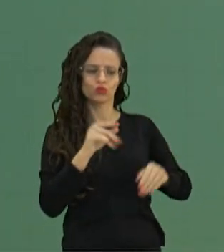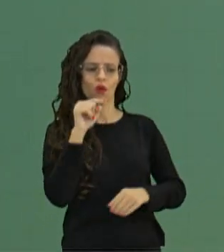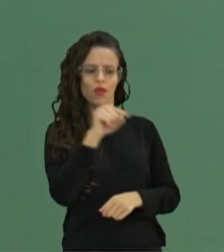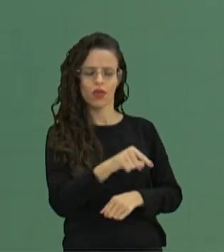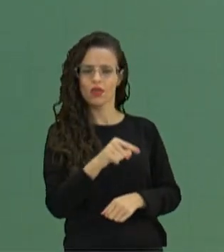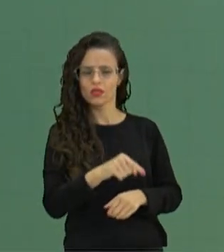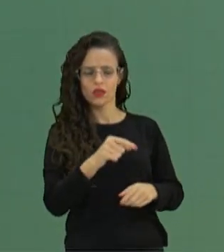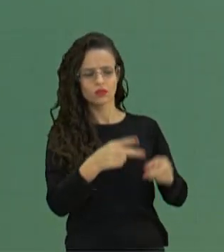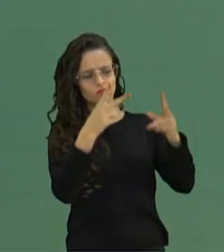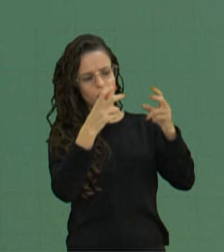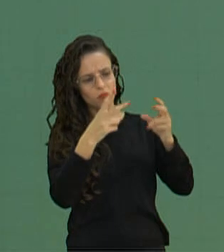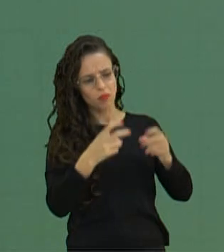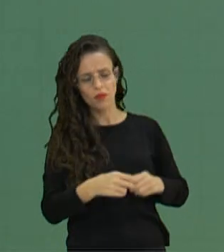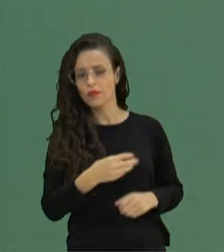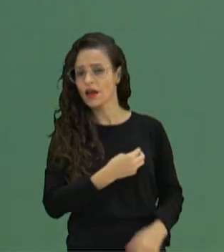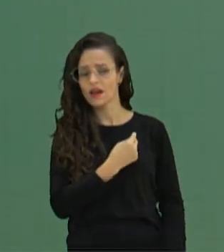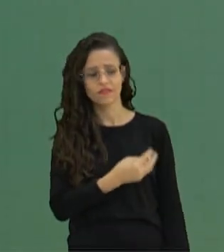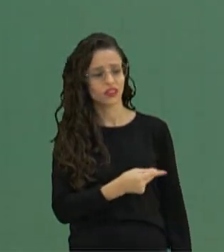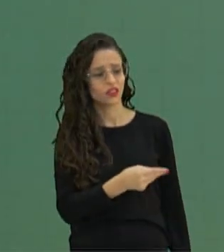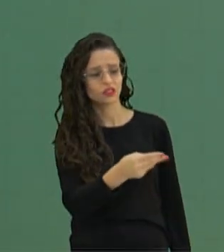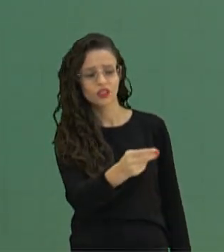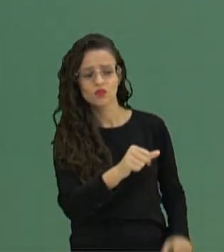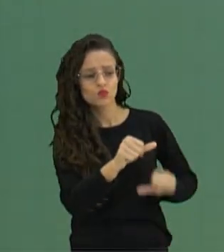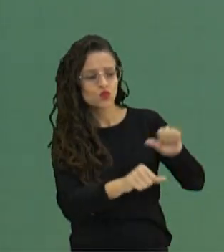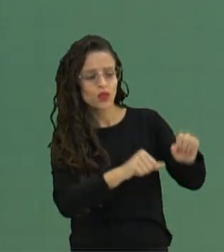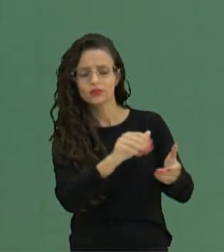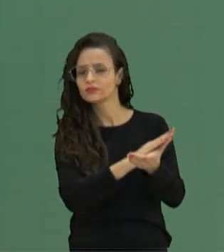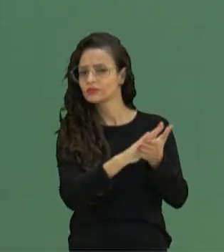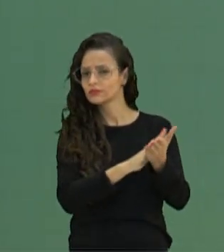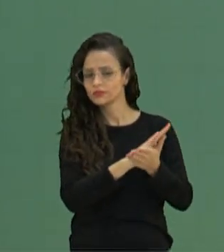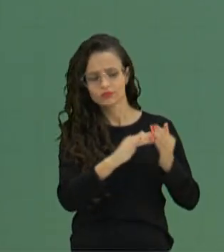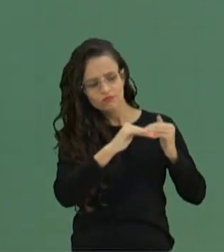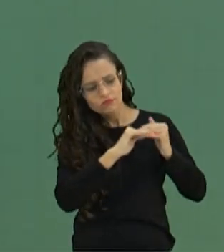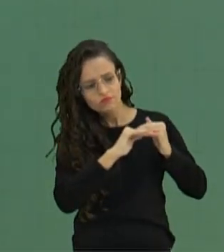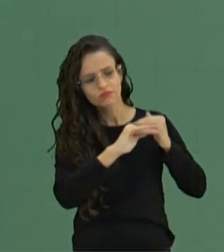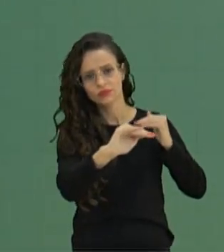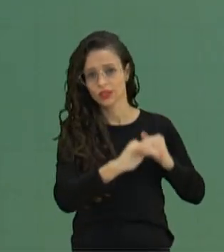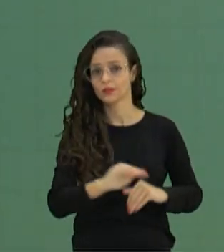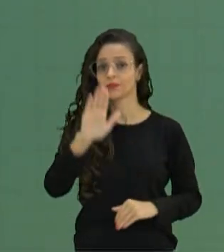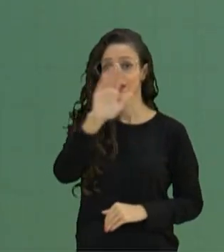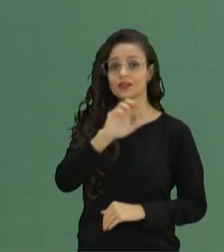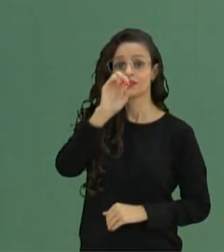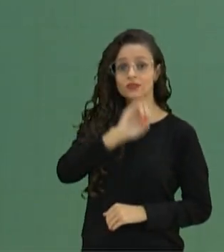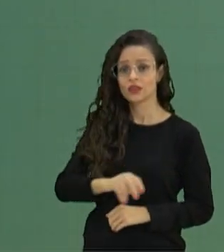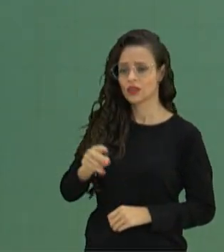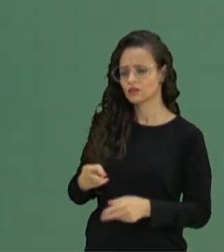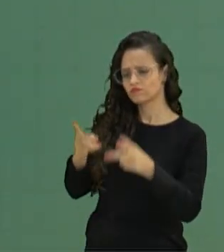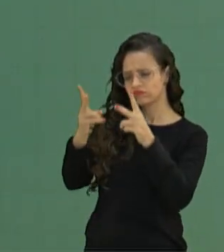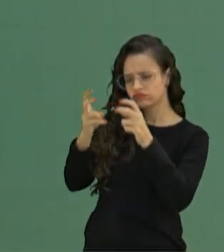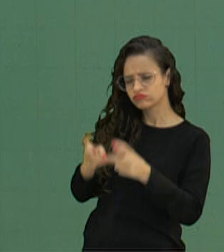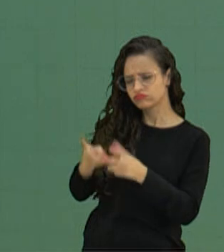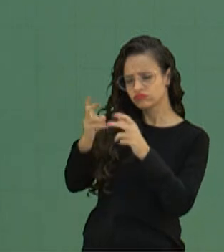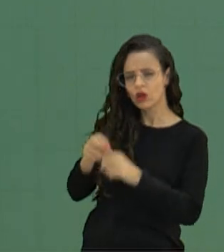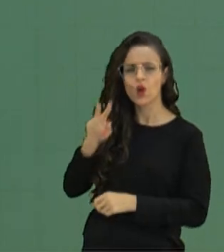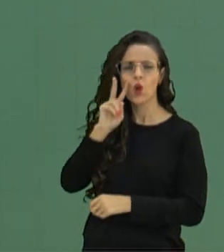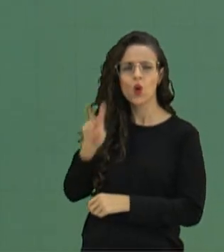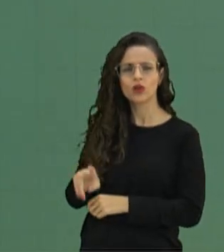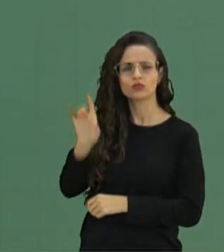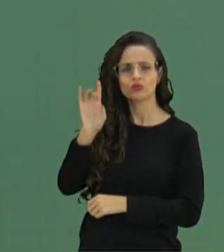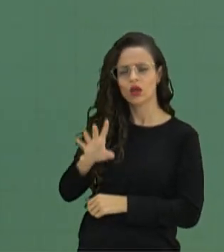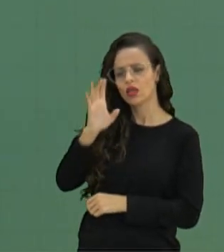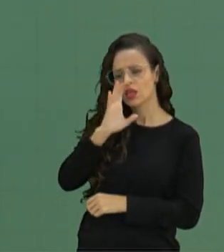semente amarela, ele ia ficar a vida inteira e não ia ver nada diferente. Se ele ficasse identificando só lá, vou ficar olhando